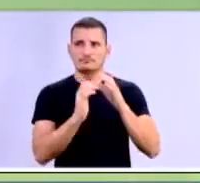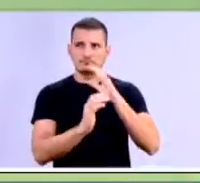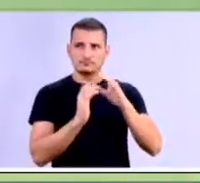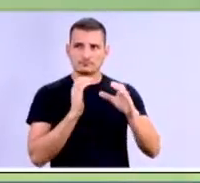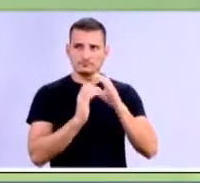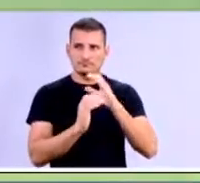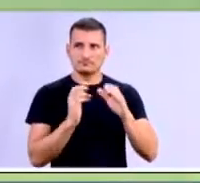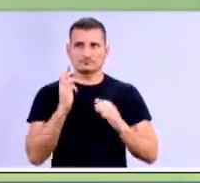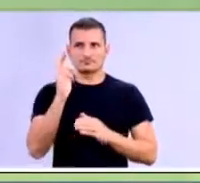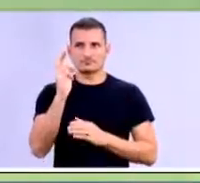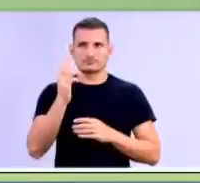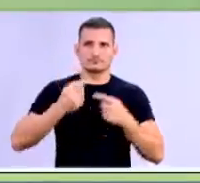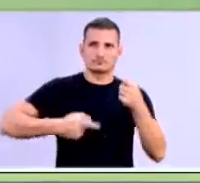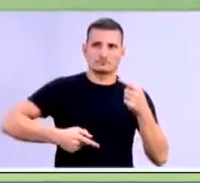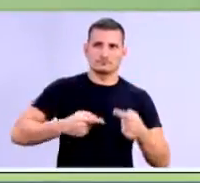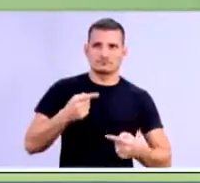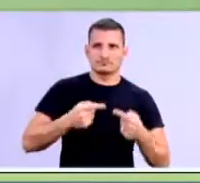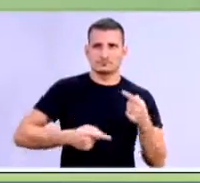de decisões,